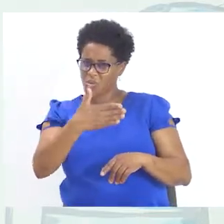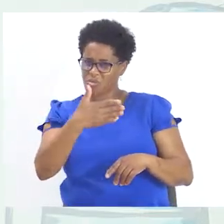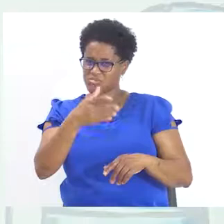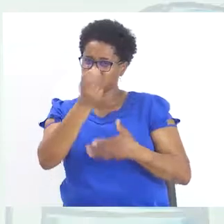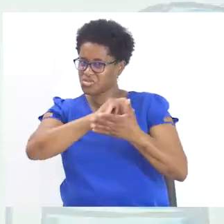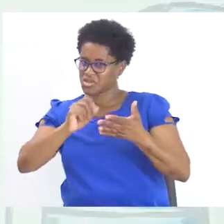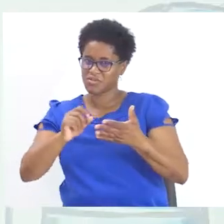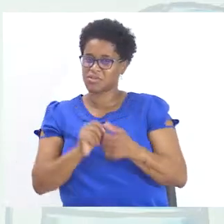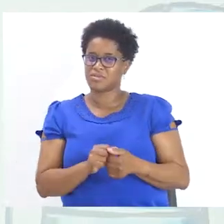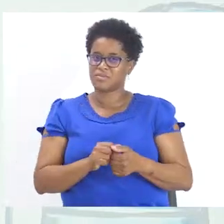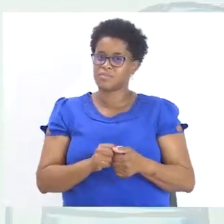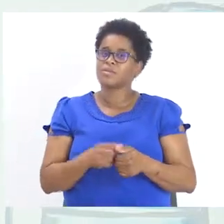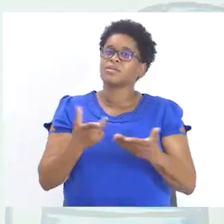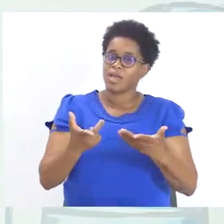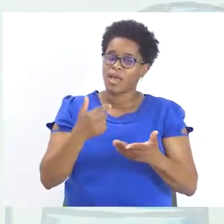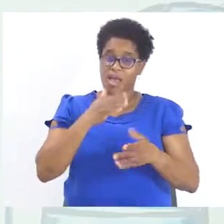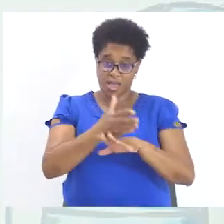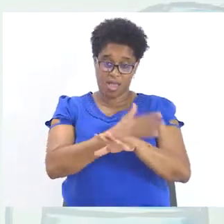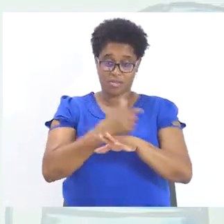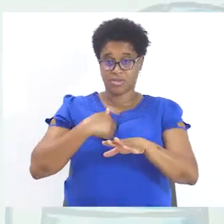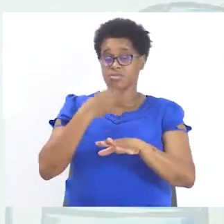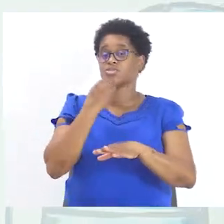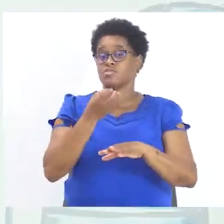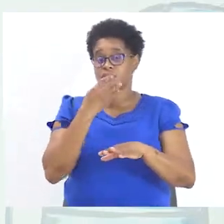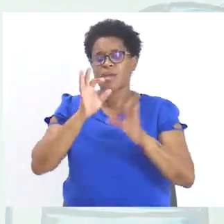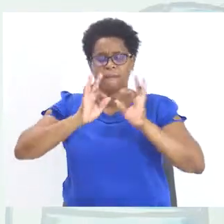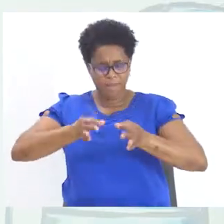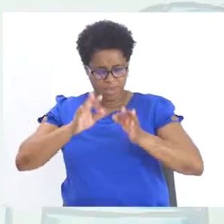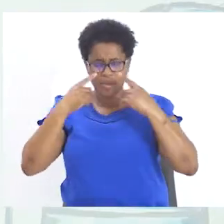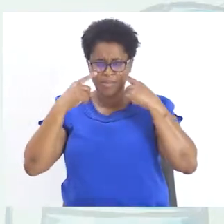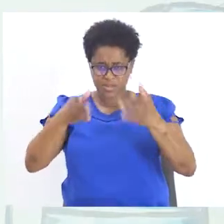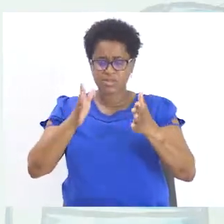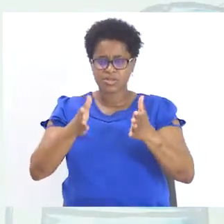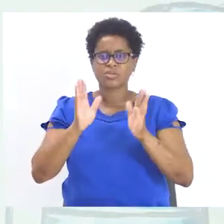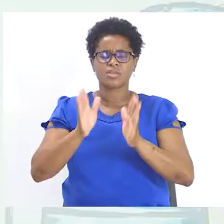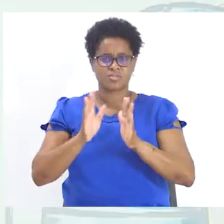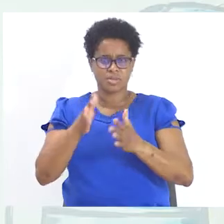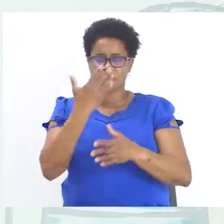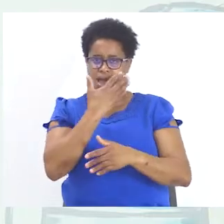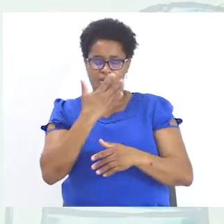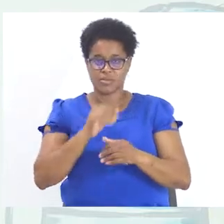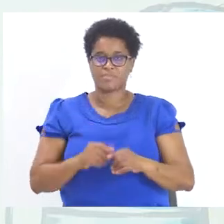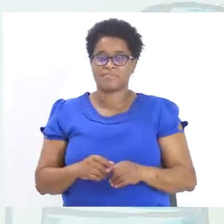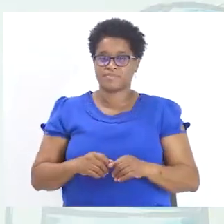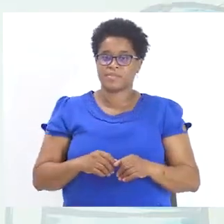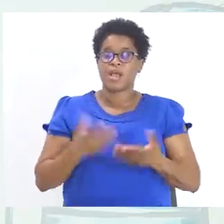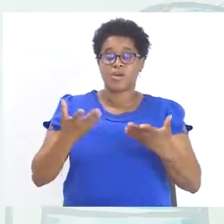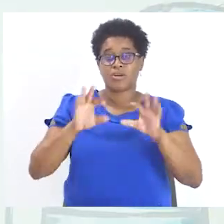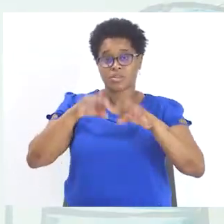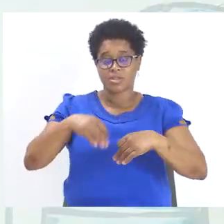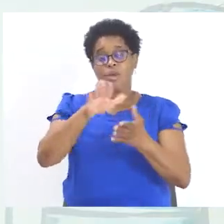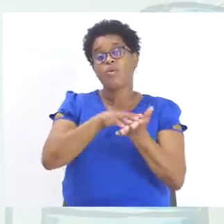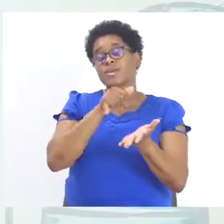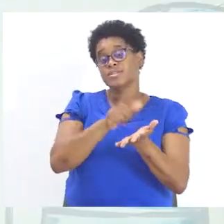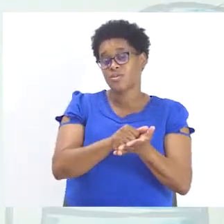Já tinhas explicado isso. Prestem atenção sempre na aula, ok? Então, terminamos assim a